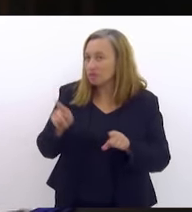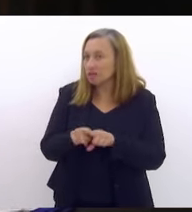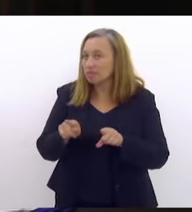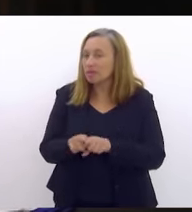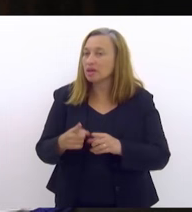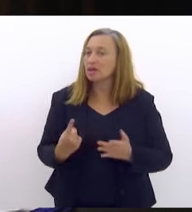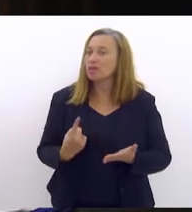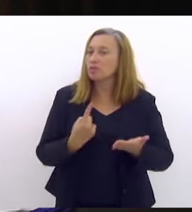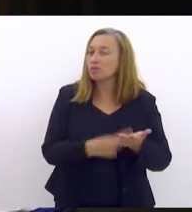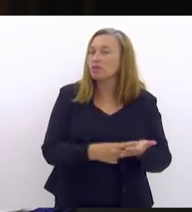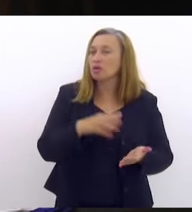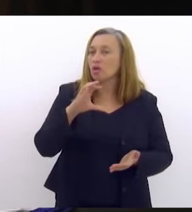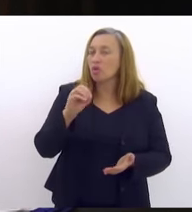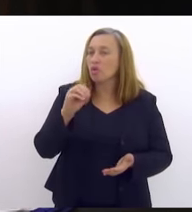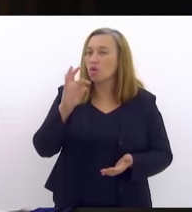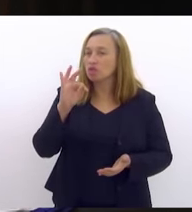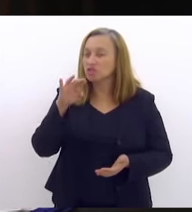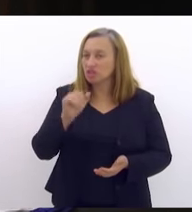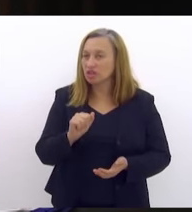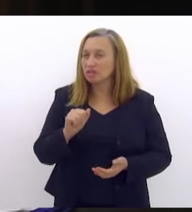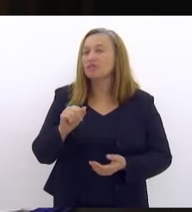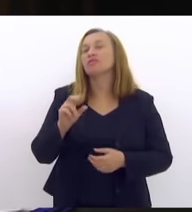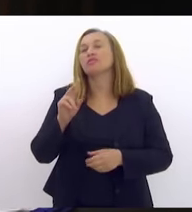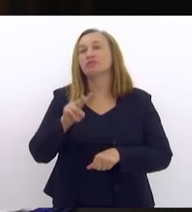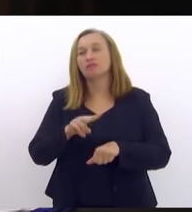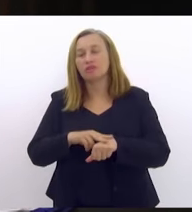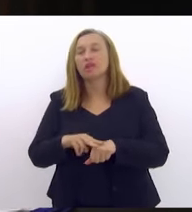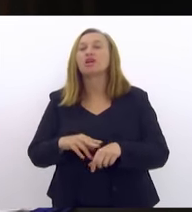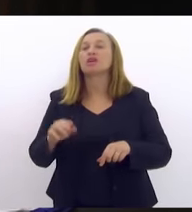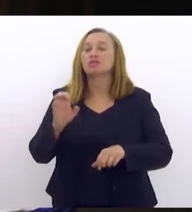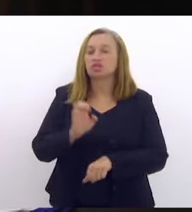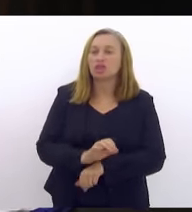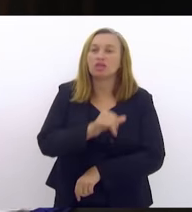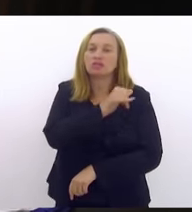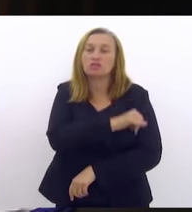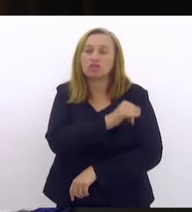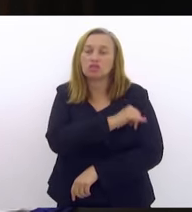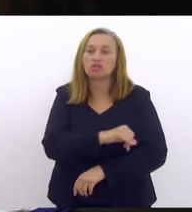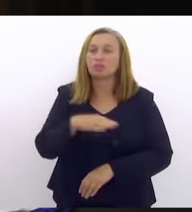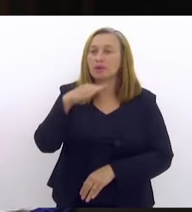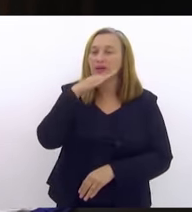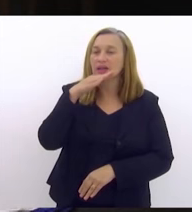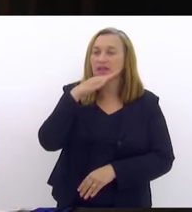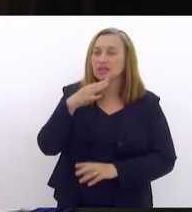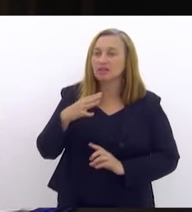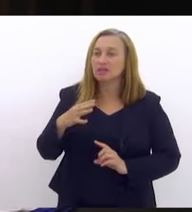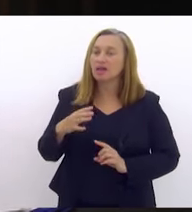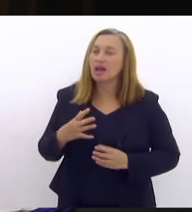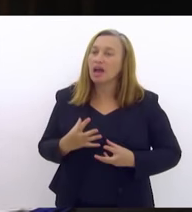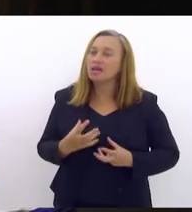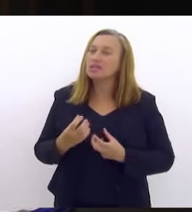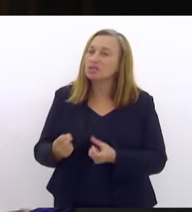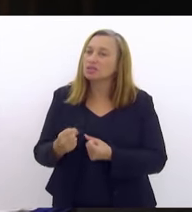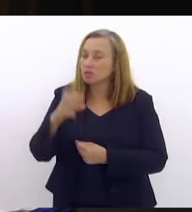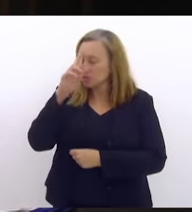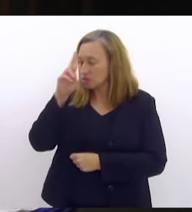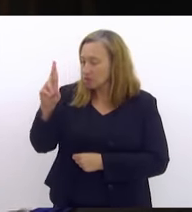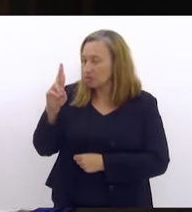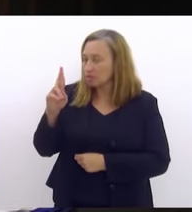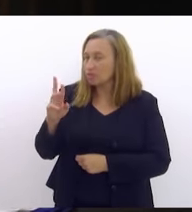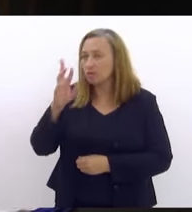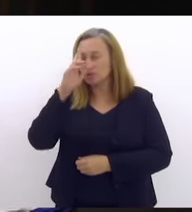Verde, com o Estado do Rio de Janeiro. E Mangaratiba abraçou o senhor e o senhor